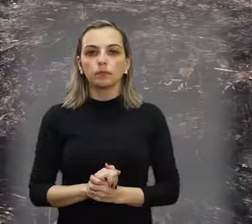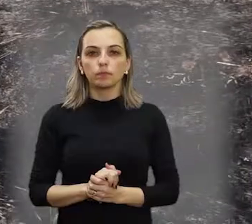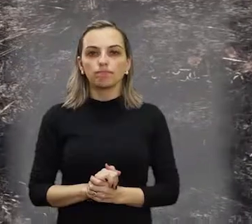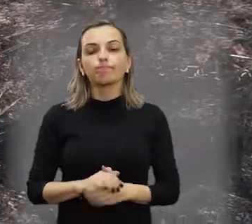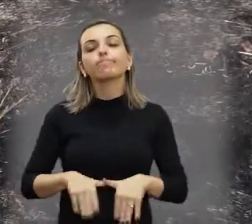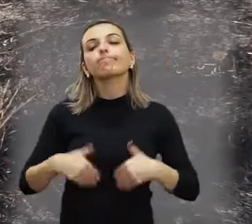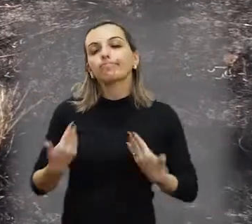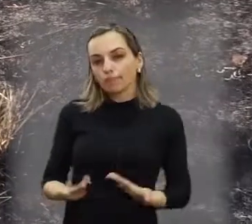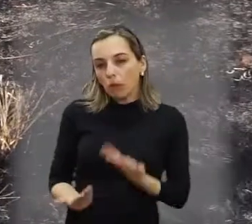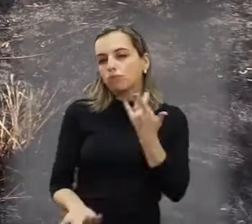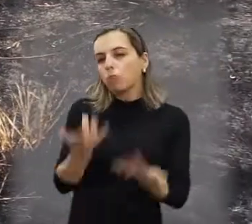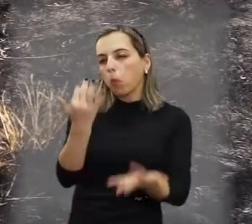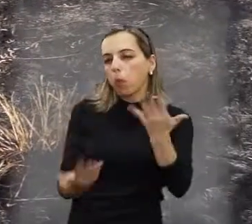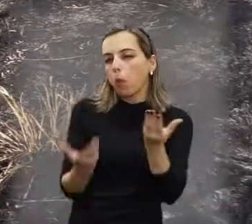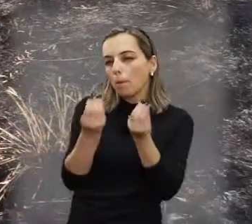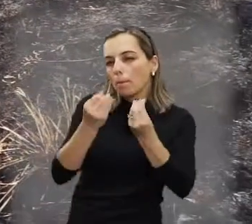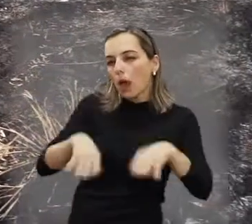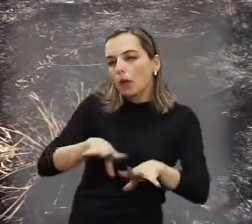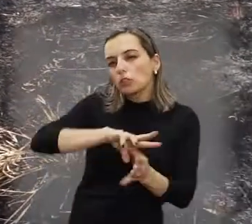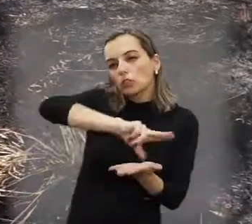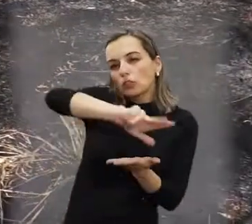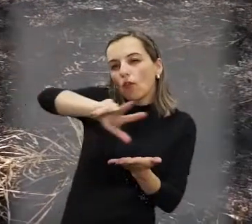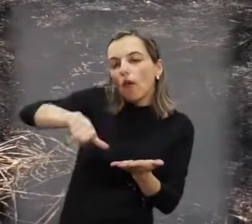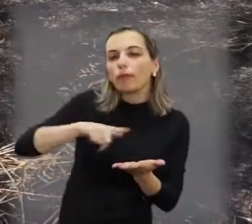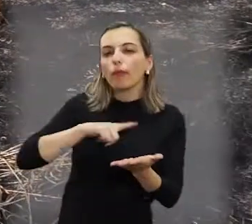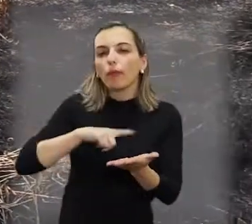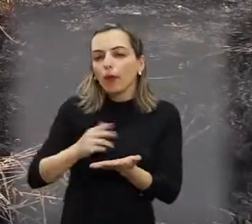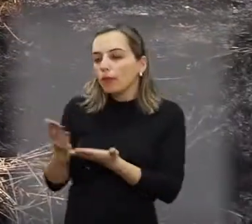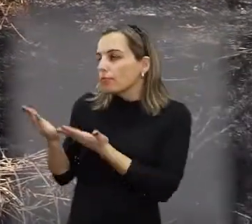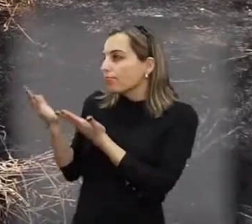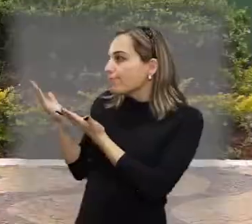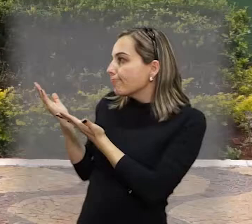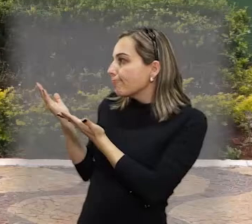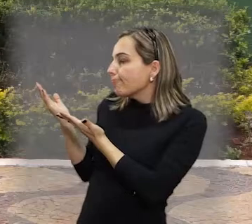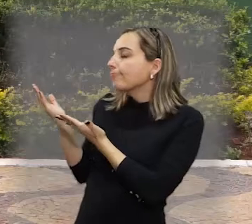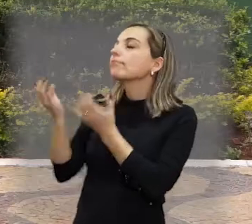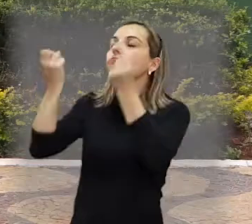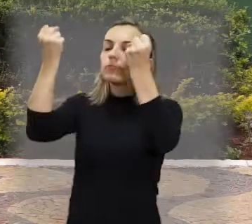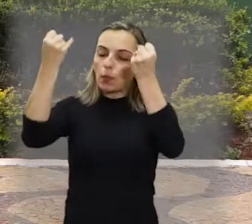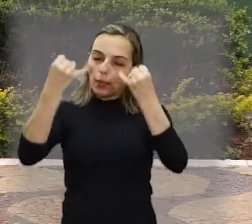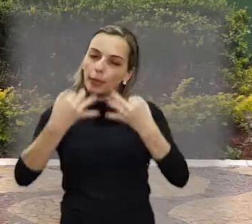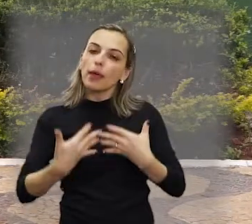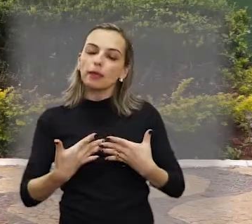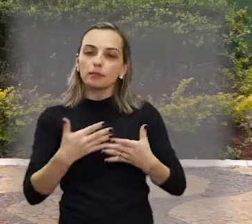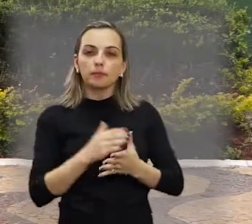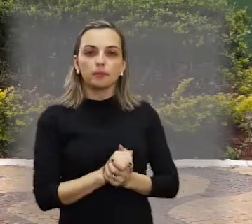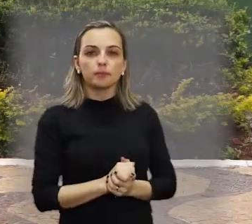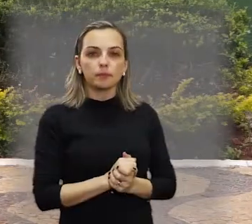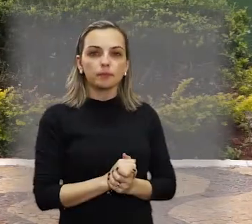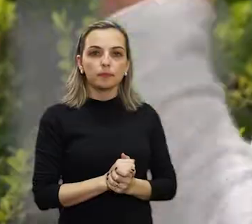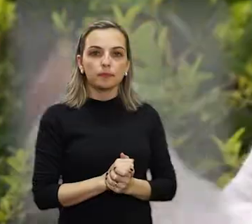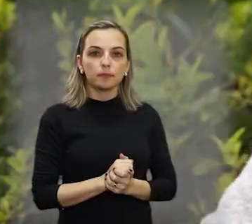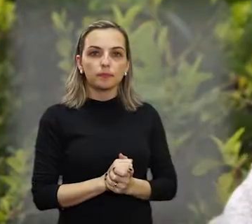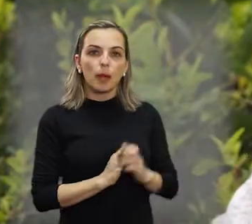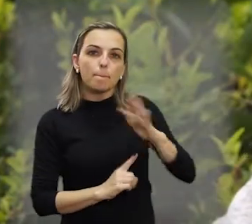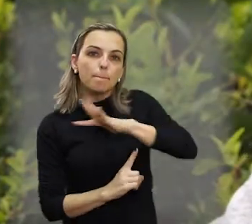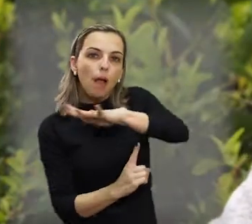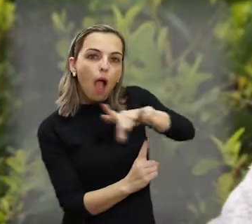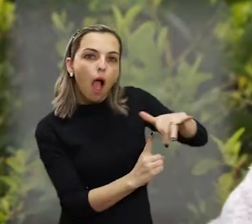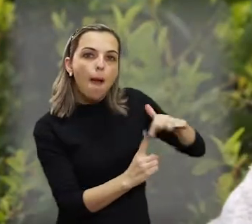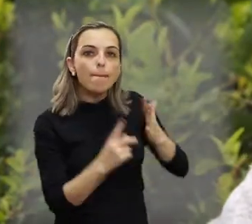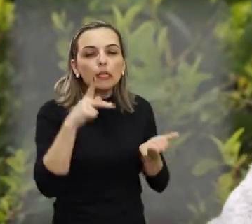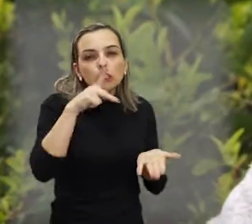vivo. As queimadas têm muito mais consequências do que você imagina. O Arthur nos conta algumas delas. É o meio